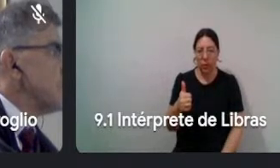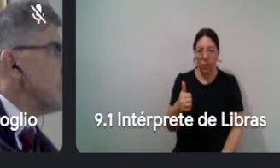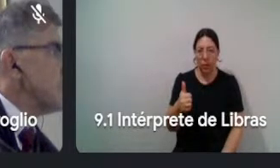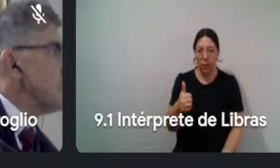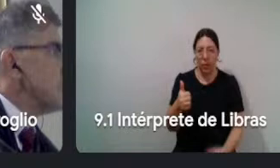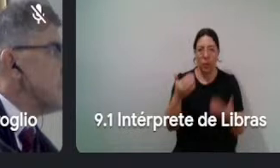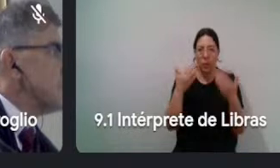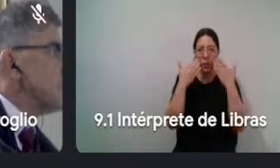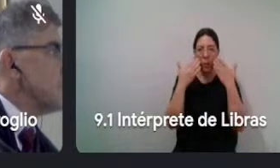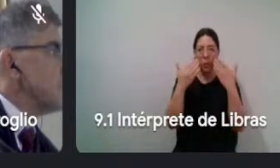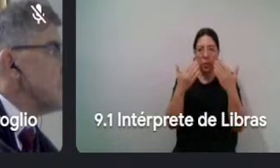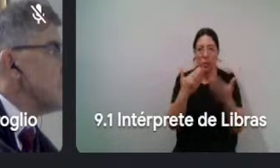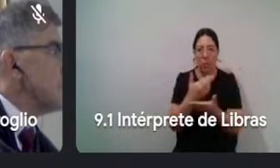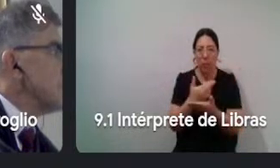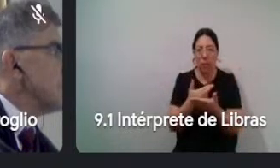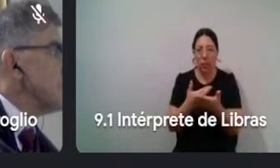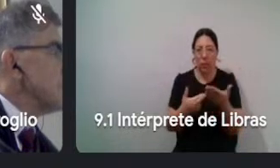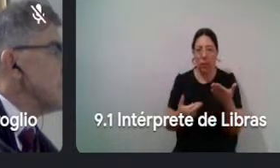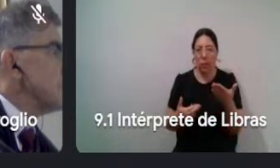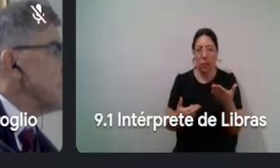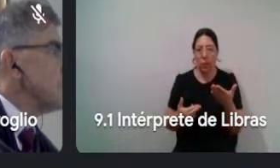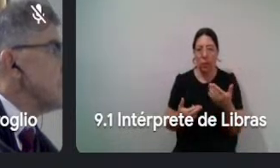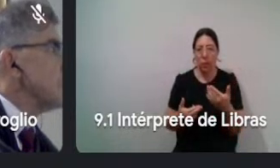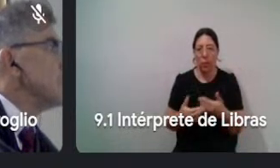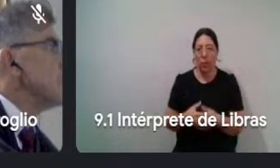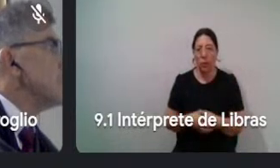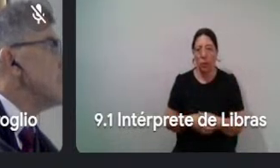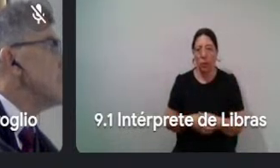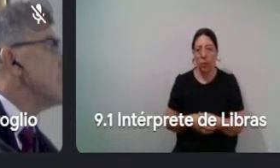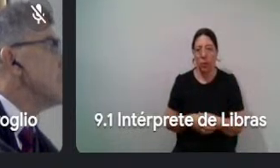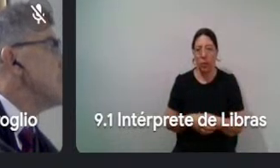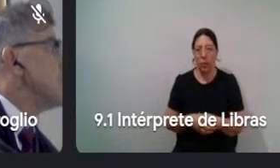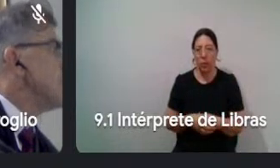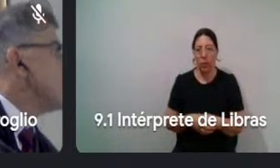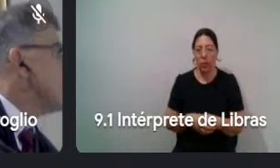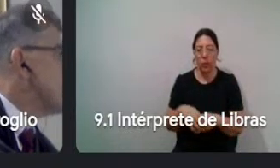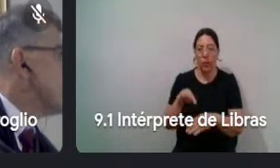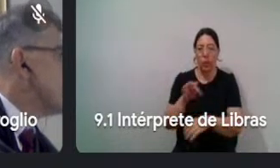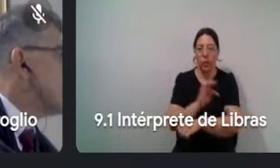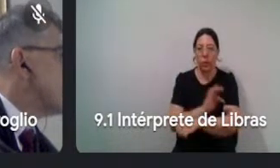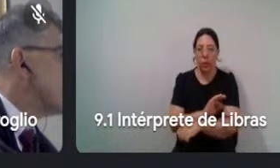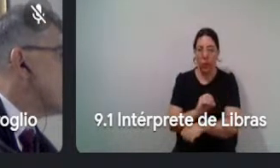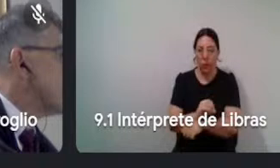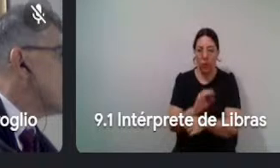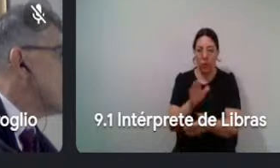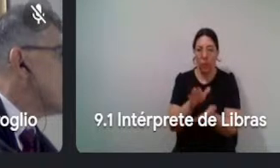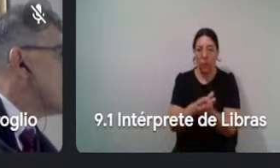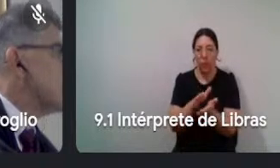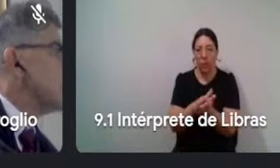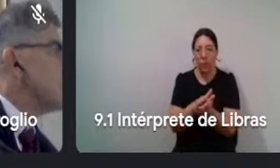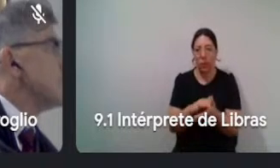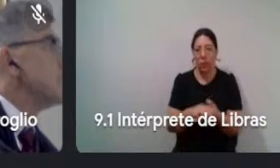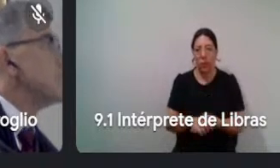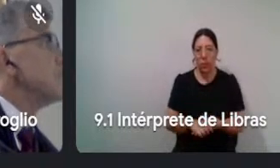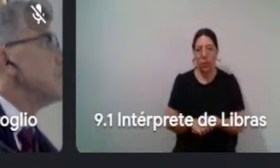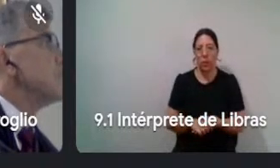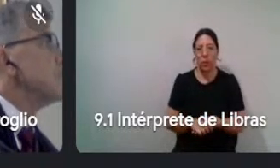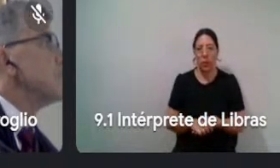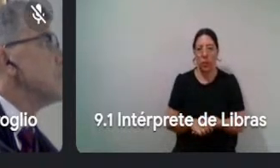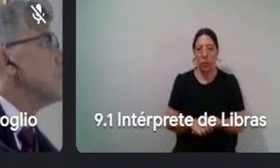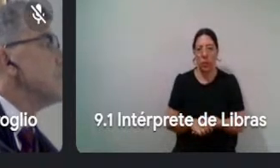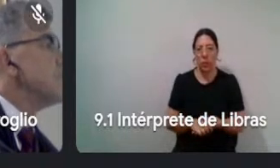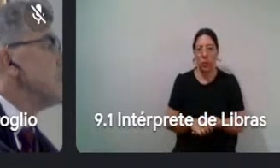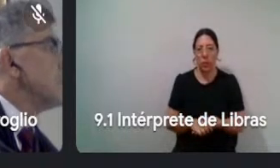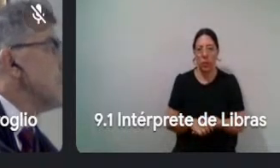Apresentação do relator anual de administração da Corregedoria Regional Eleitoral do Tocantins, Aurí de Palmas. Relator, desembargador Ítalo